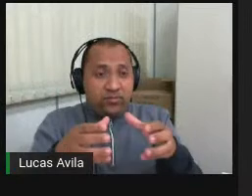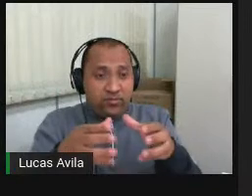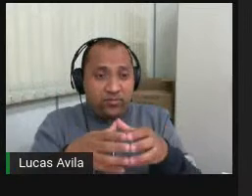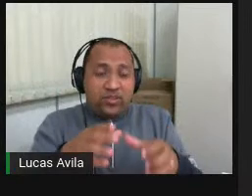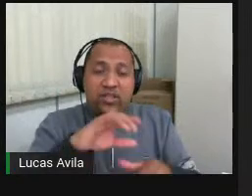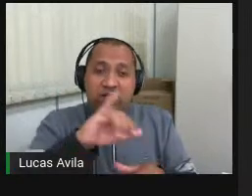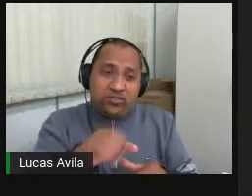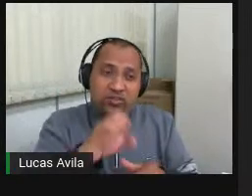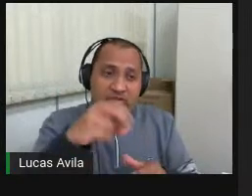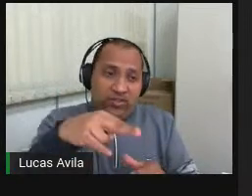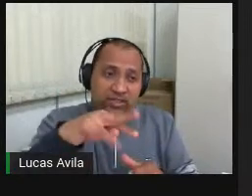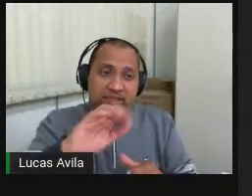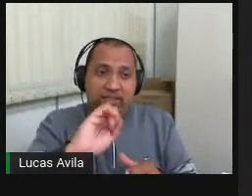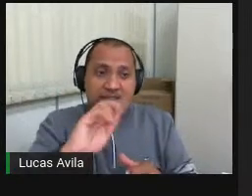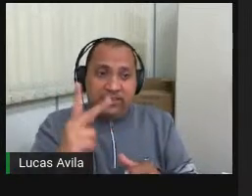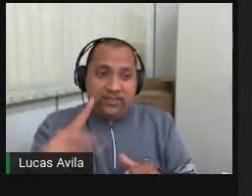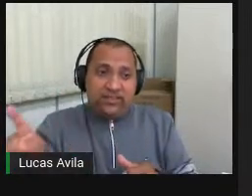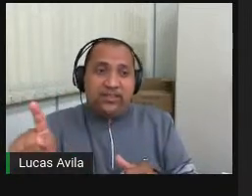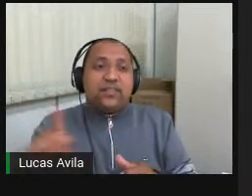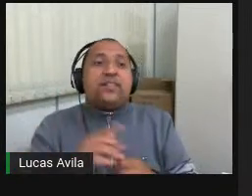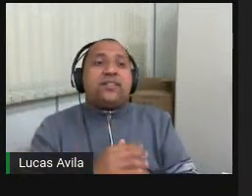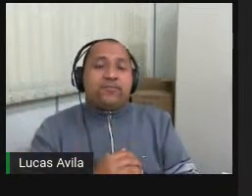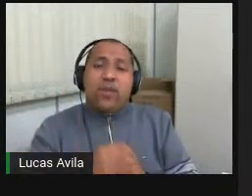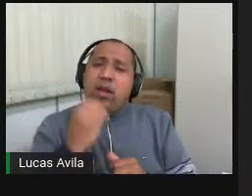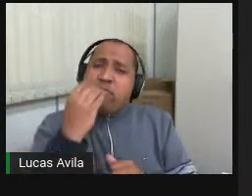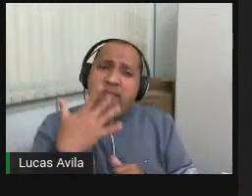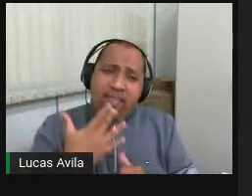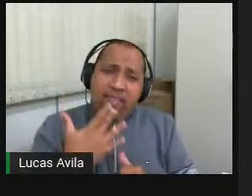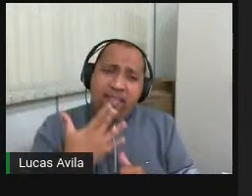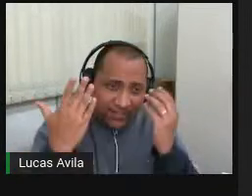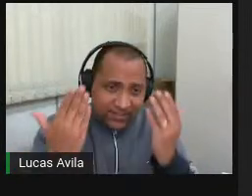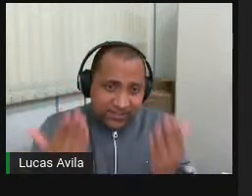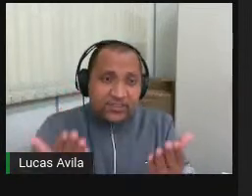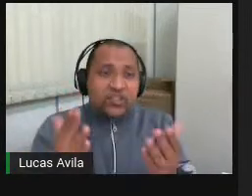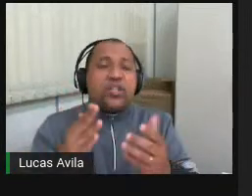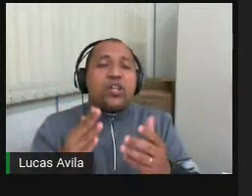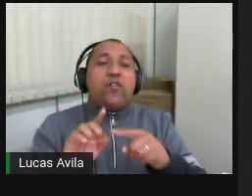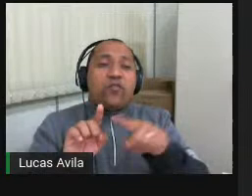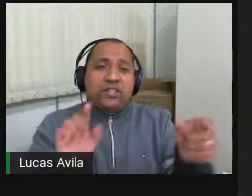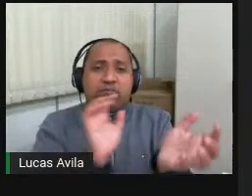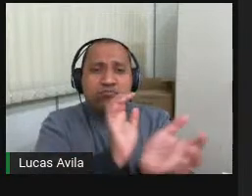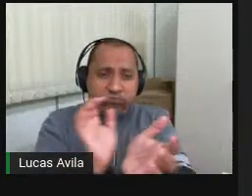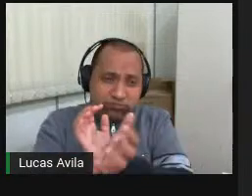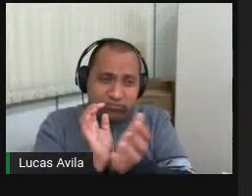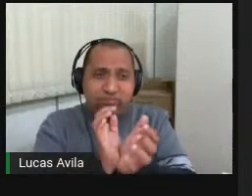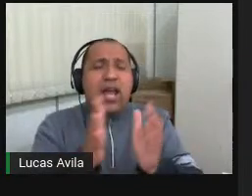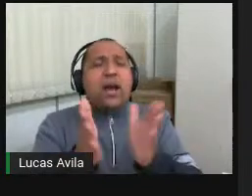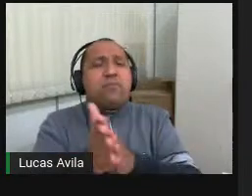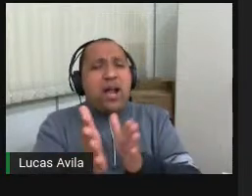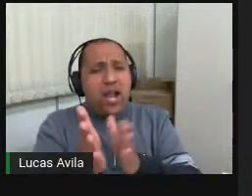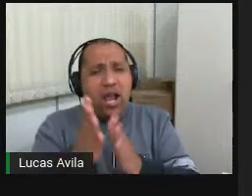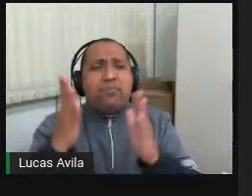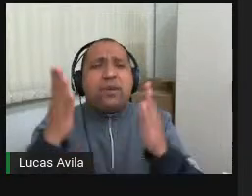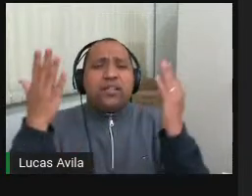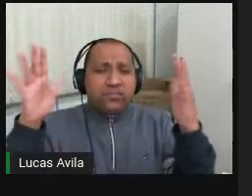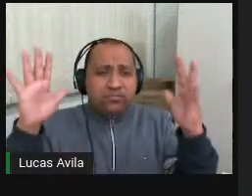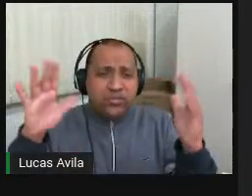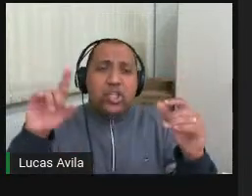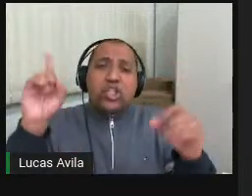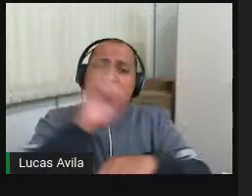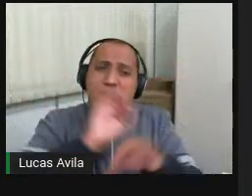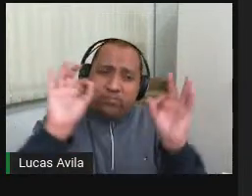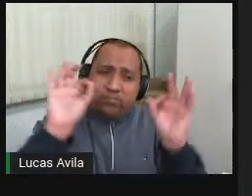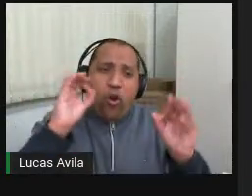Caratti. Olá, boa tarde, colegas, estudantes, parabéns por esse dia especial. Desejo uma ótima tarde, uma